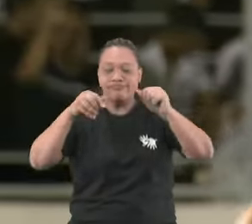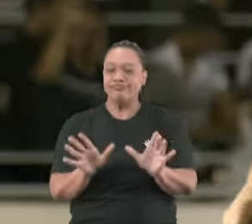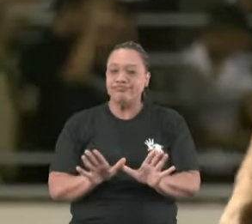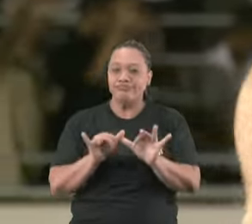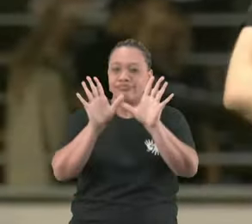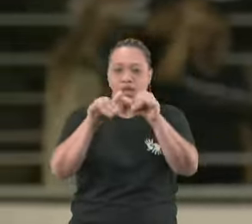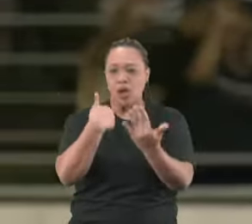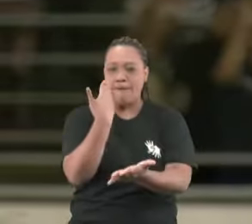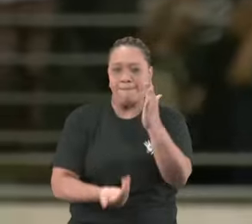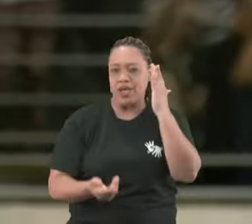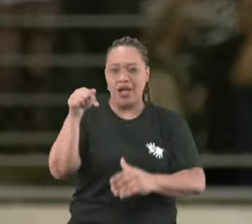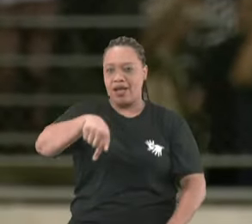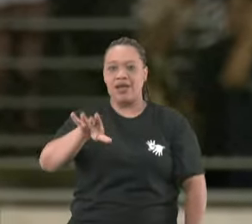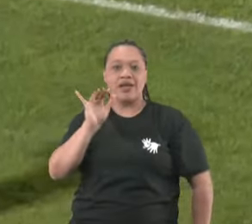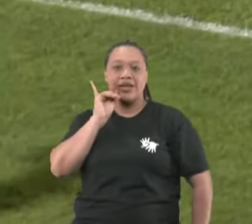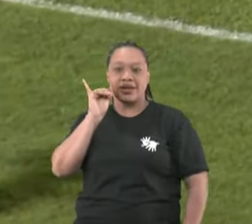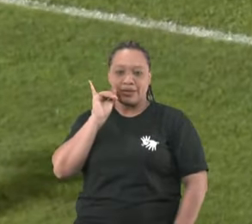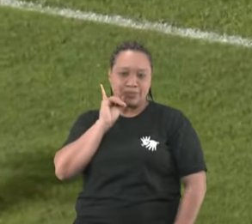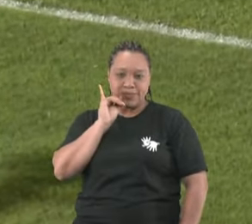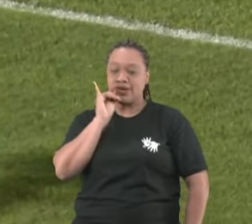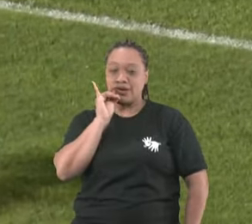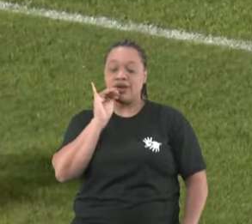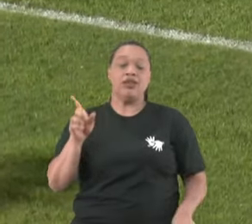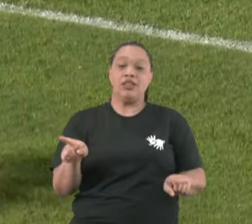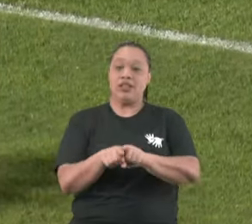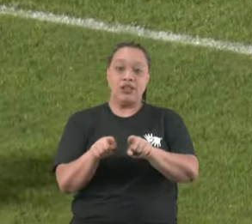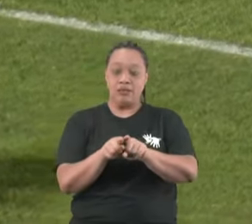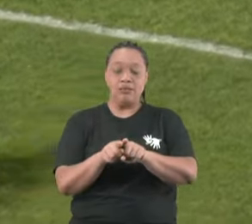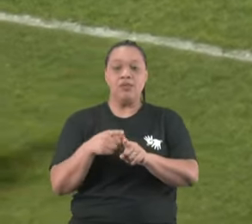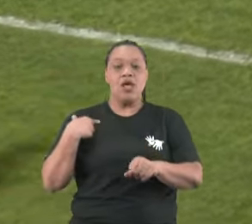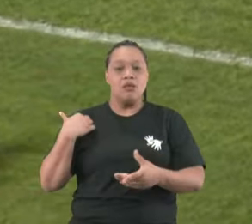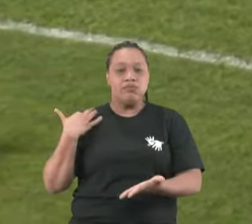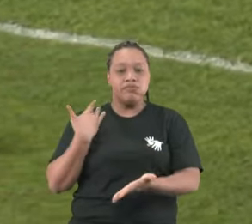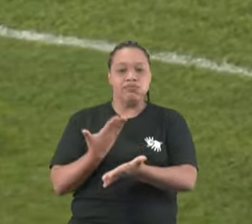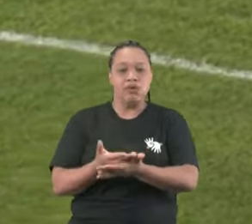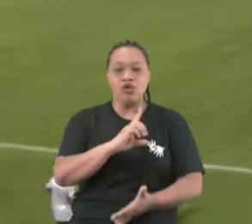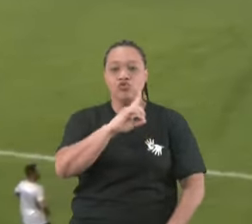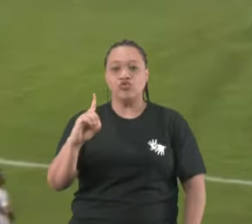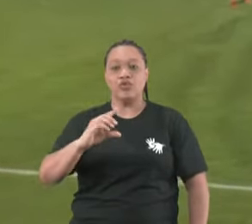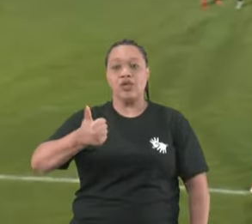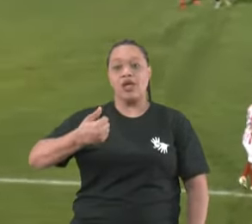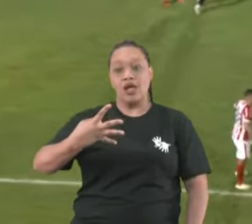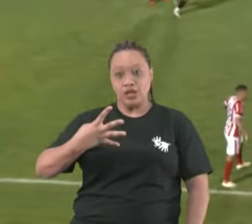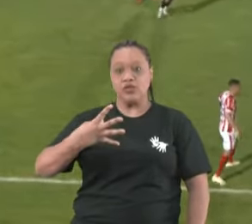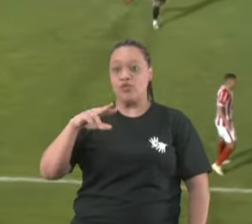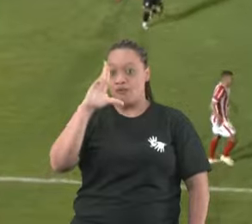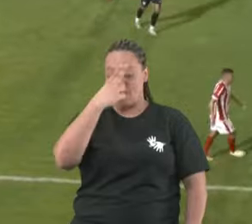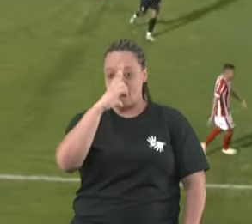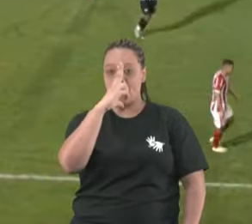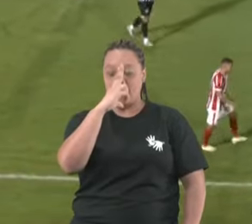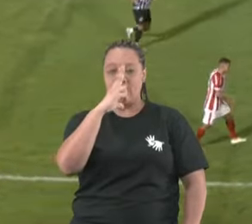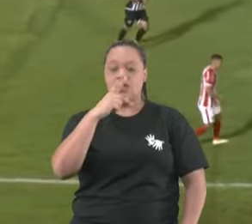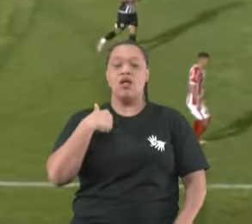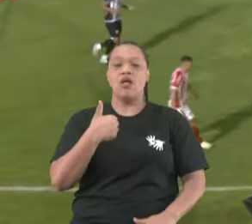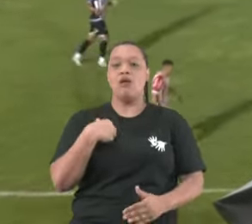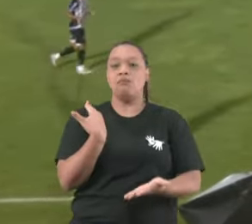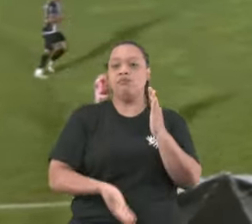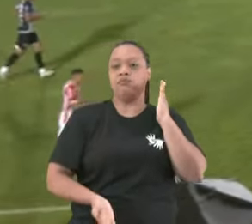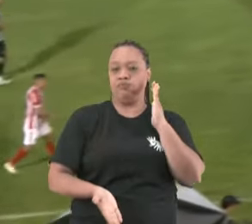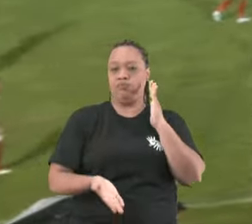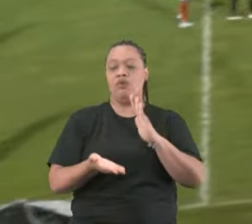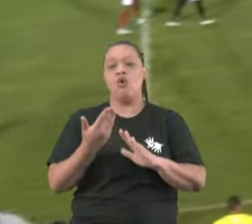perde aqui em Inapiraca, nem na temporada, desde o dia 14 de fevereiro, quando foi derrotado pelo Cururipe